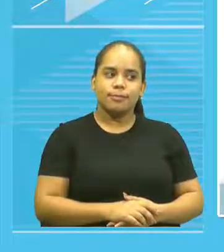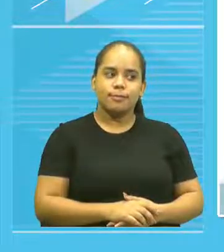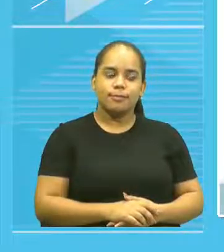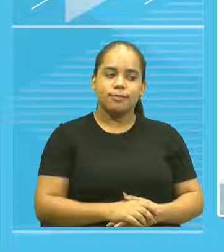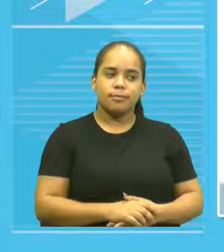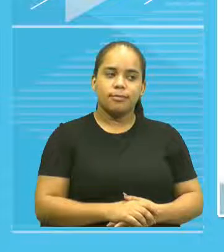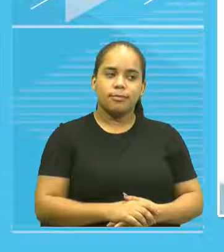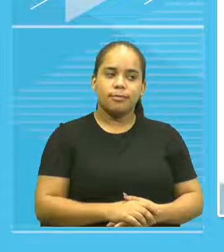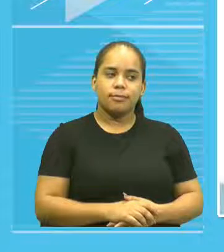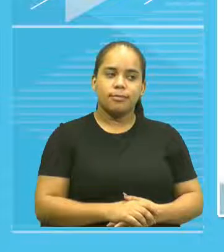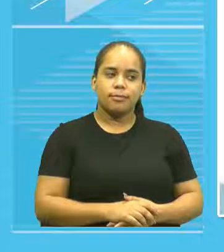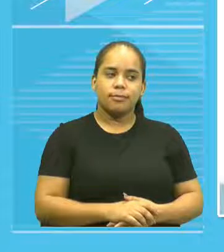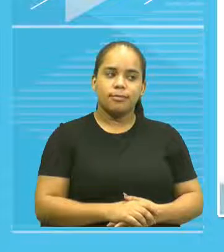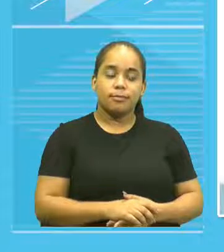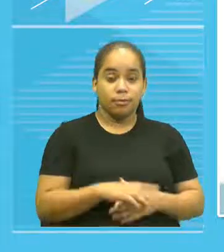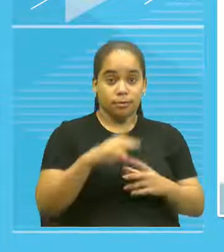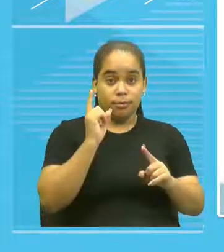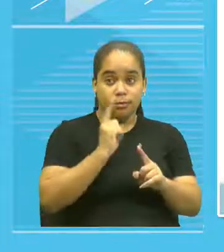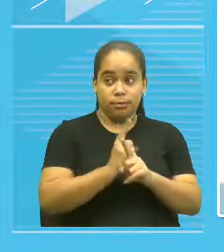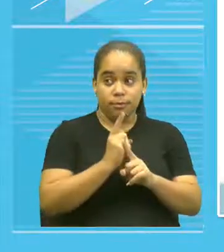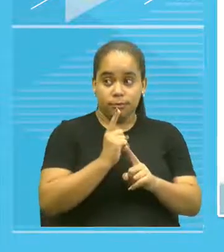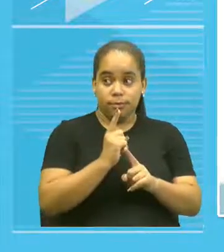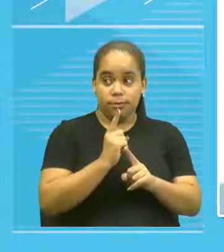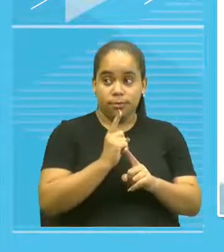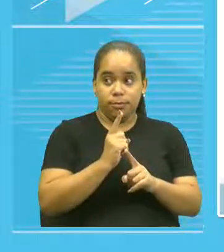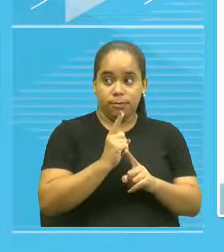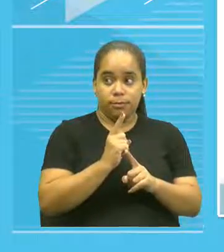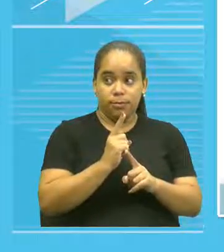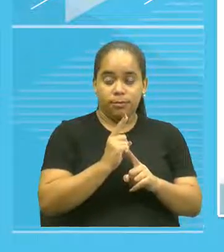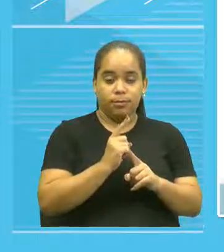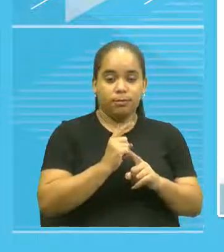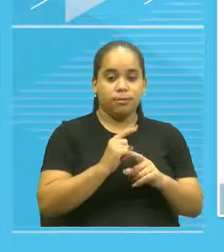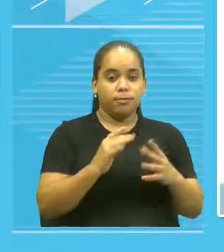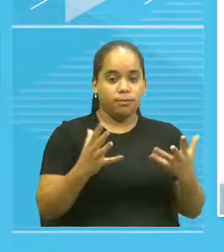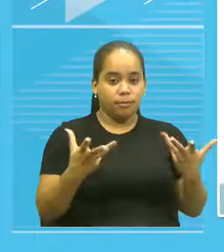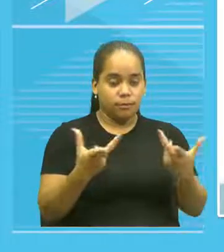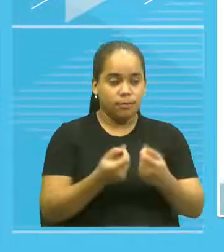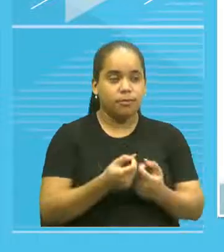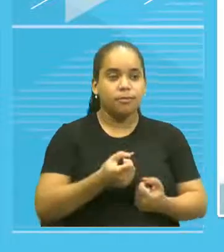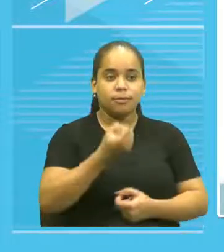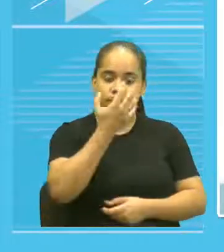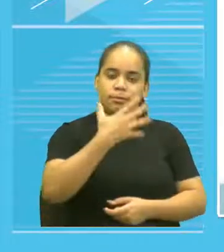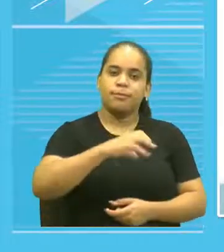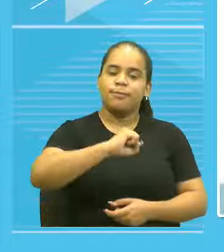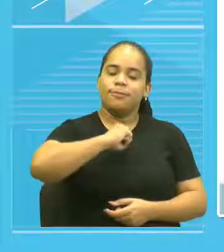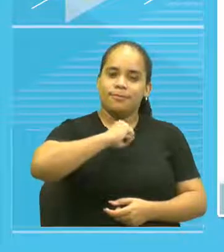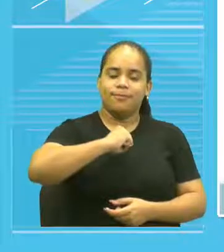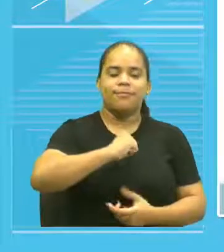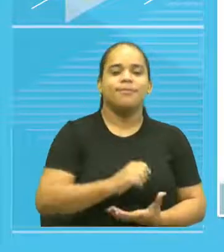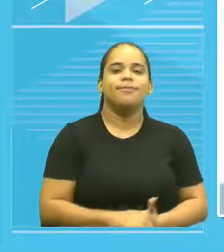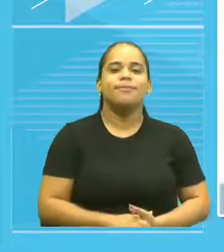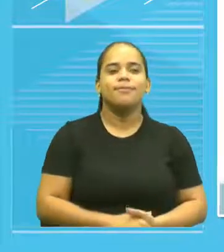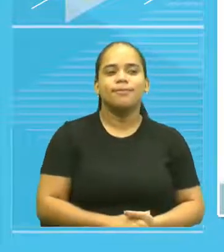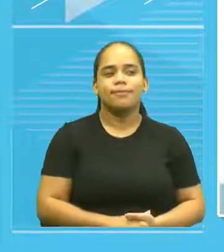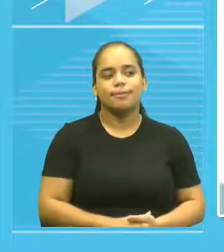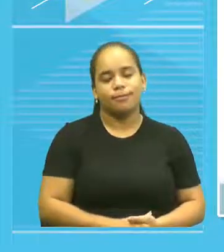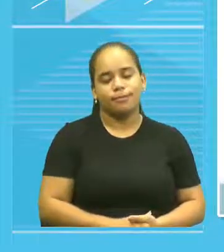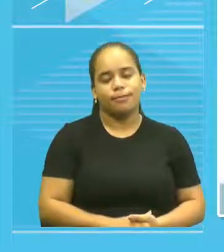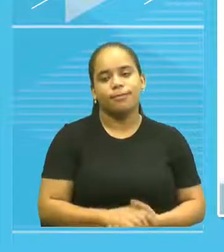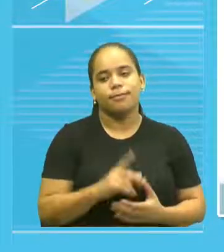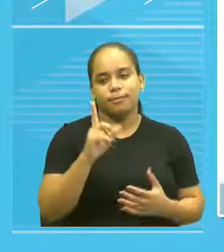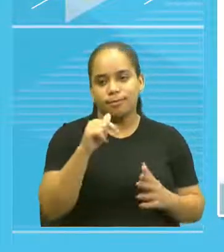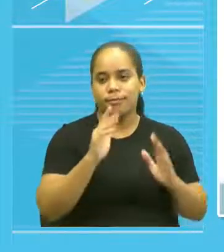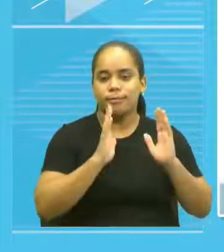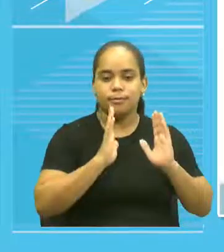quer achou Tio Jorge show de bola para pessoa que massa massa mesmo cara é o